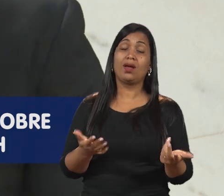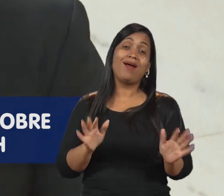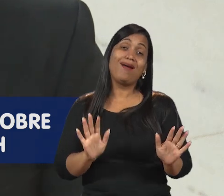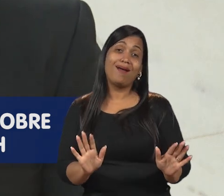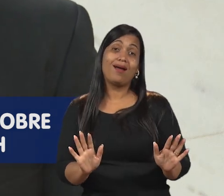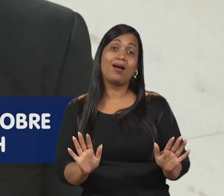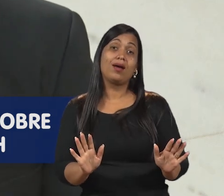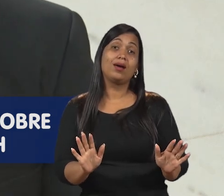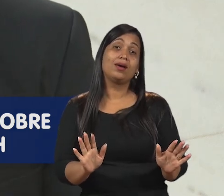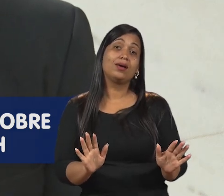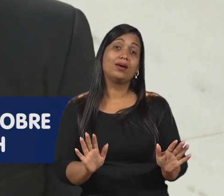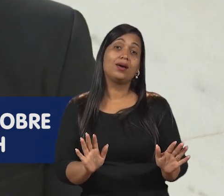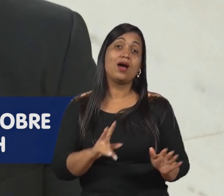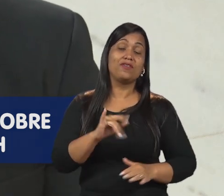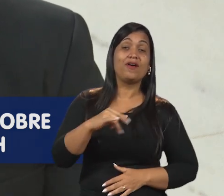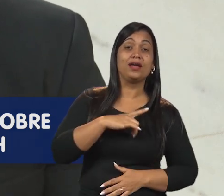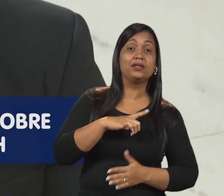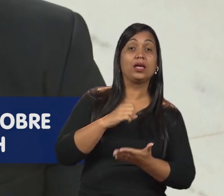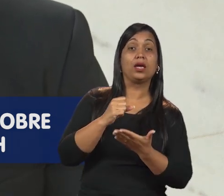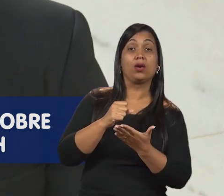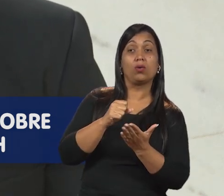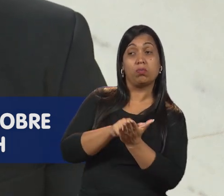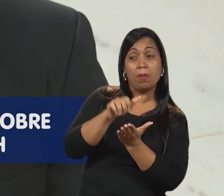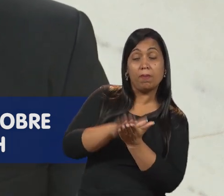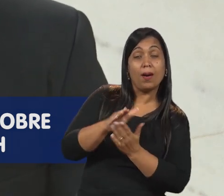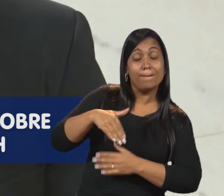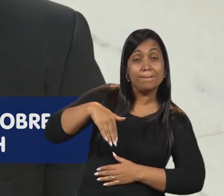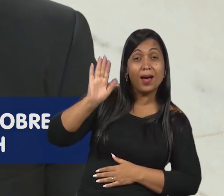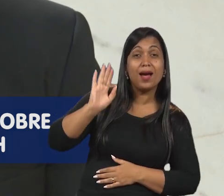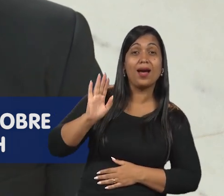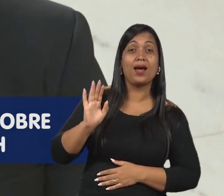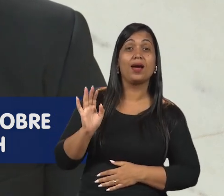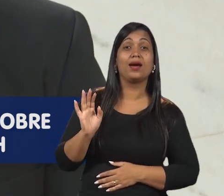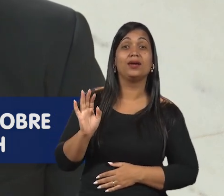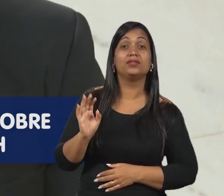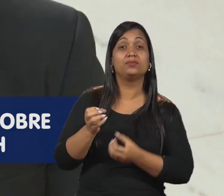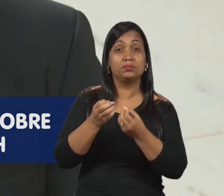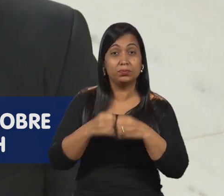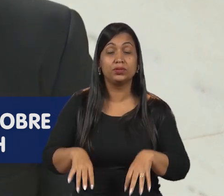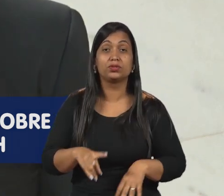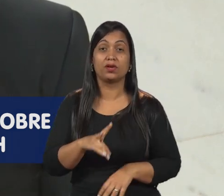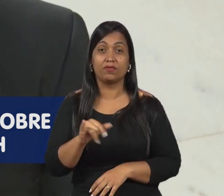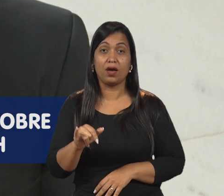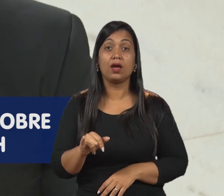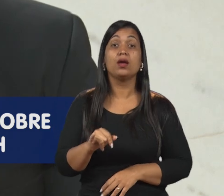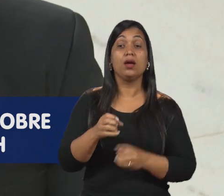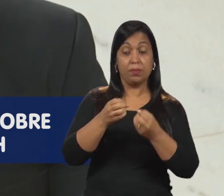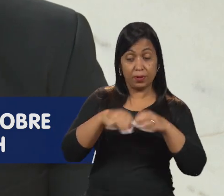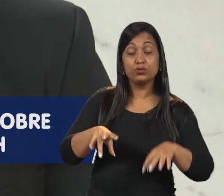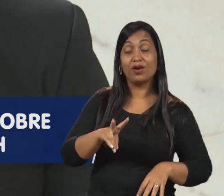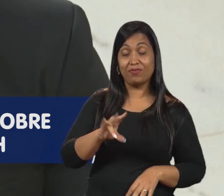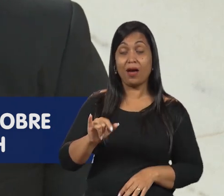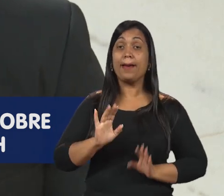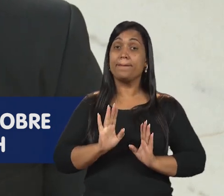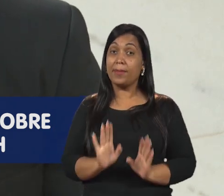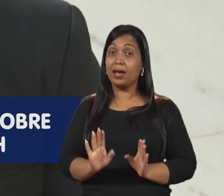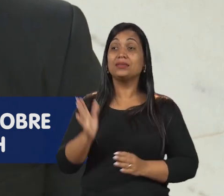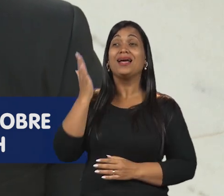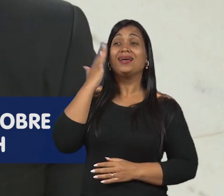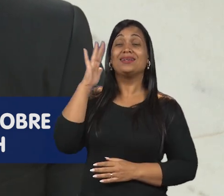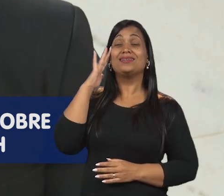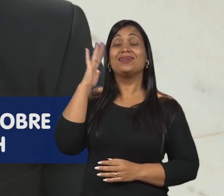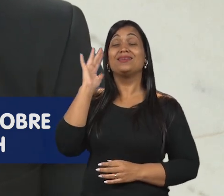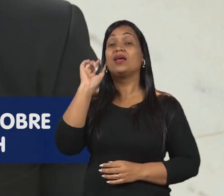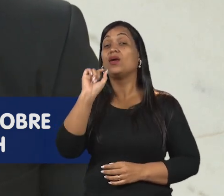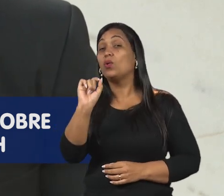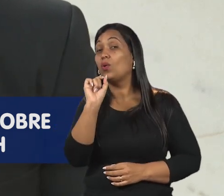gente vai ter uma autuação maior aí nesse sentido, isso vai prejudicar? Realmente vai, mas a gente precisa entender